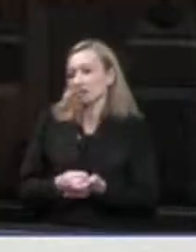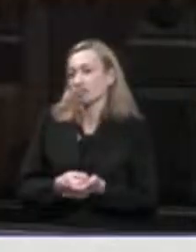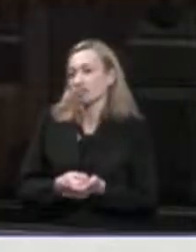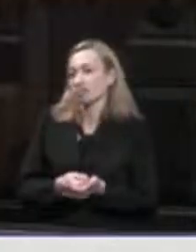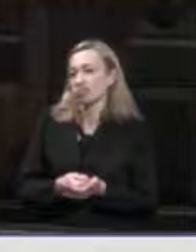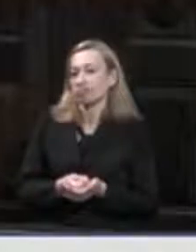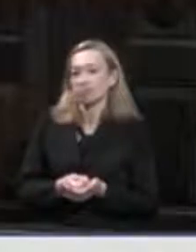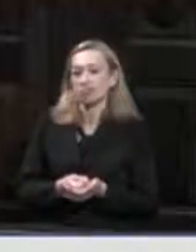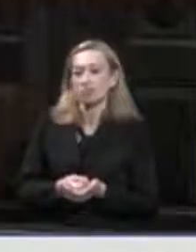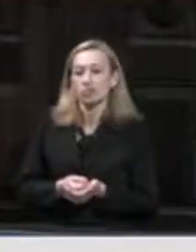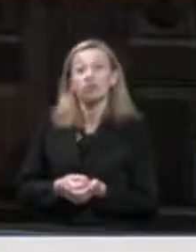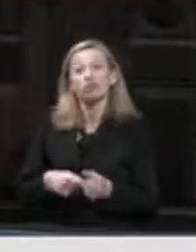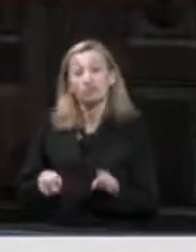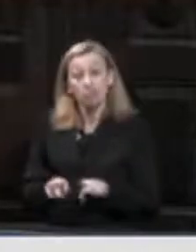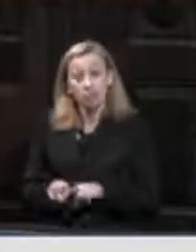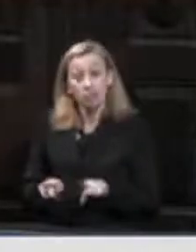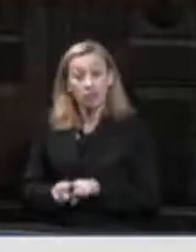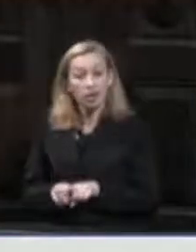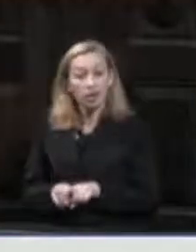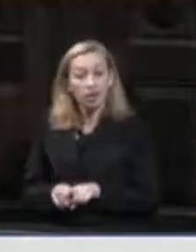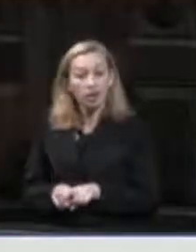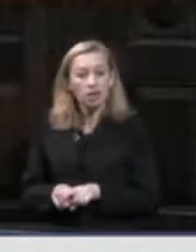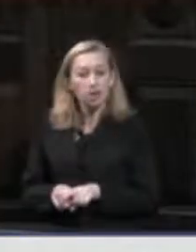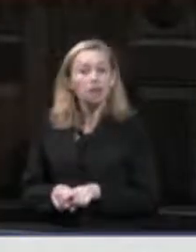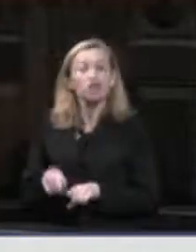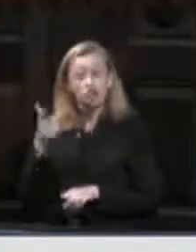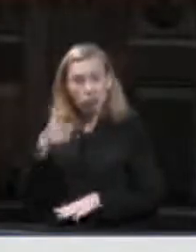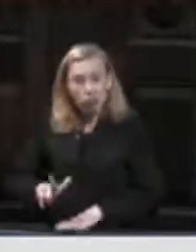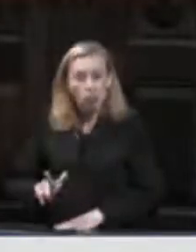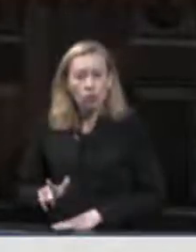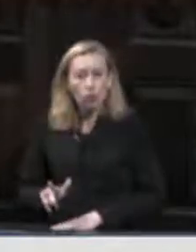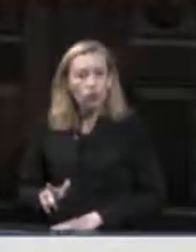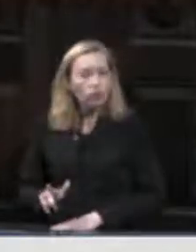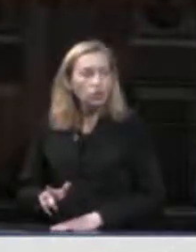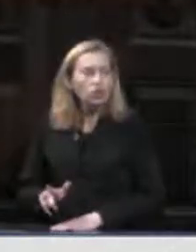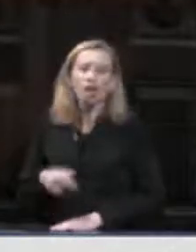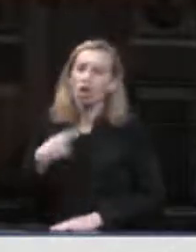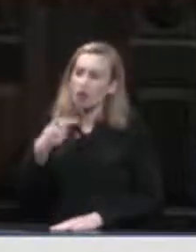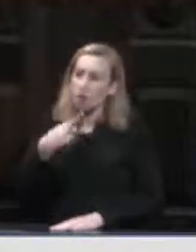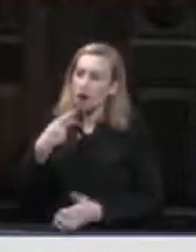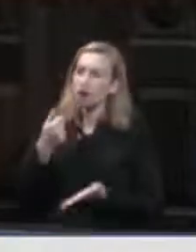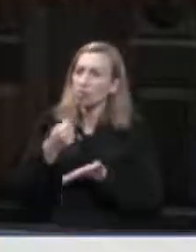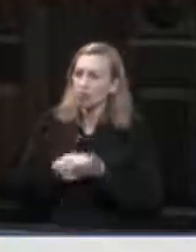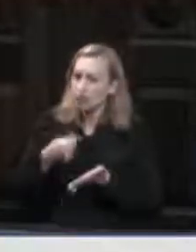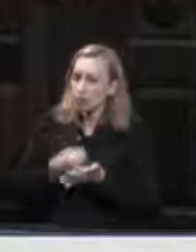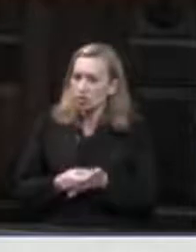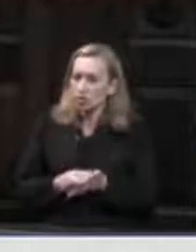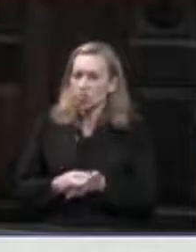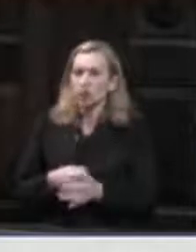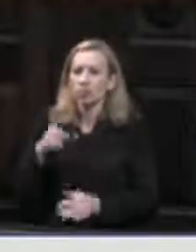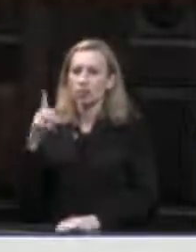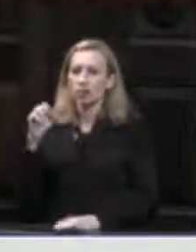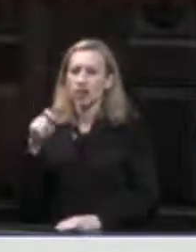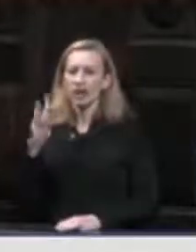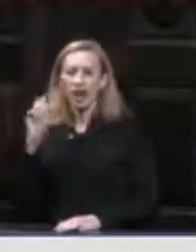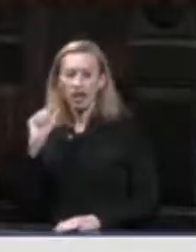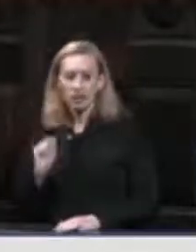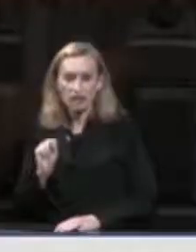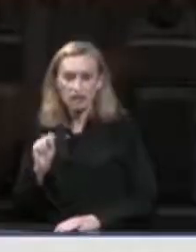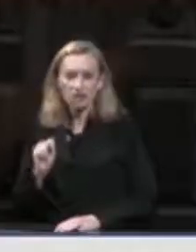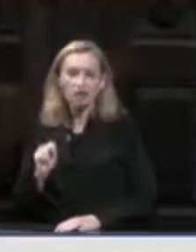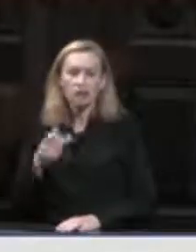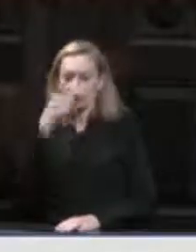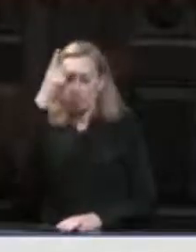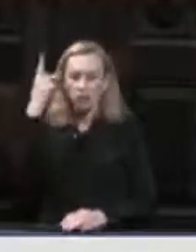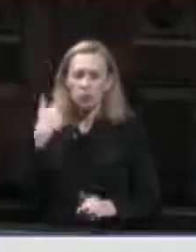entendo também, mais uma vez, que a cobrança do DEGASE, daqueles que